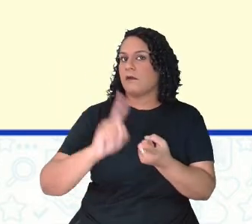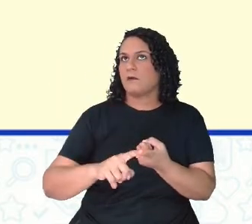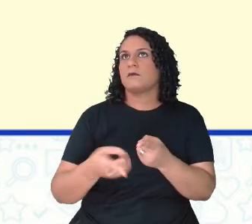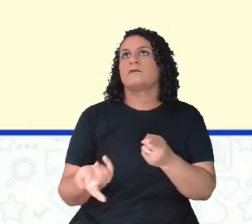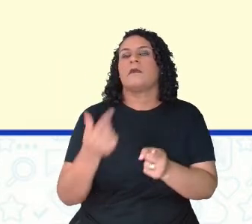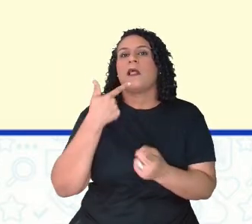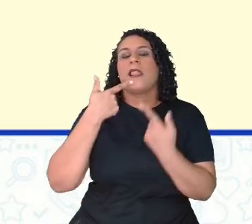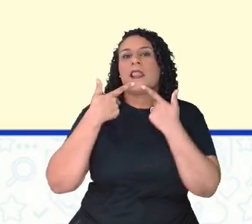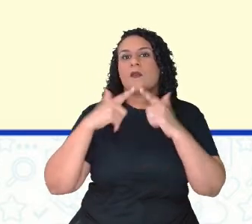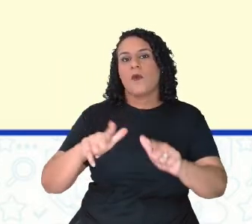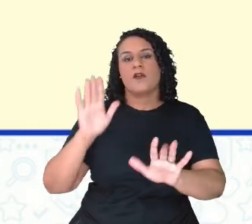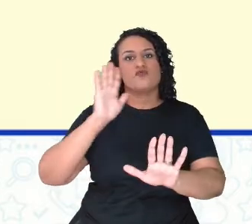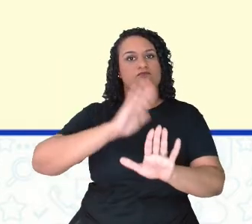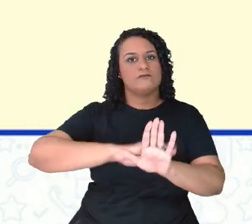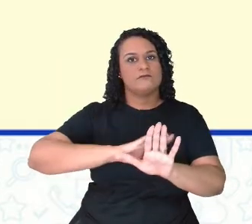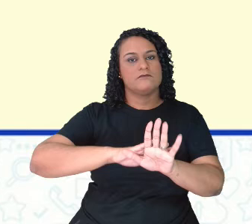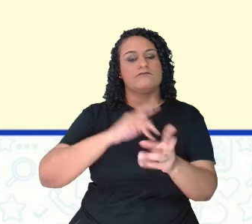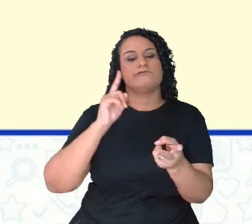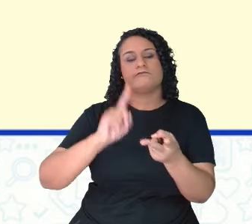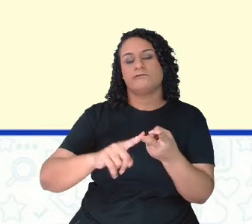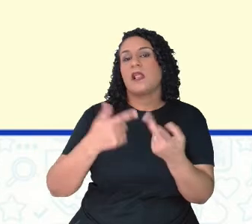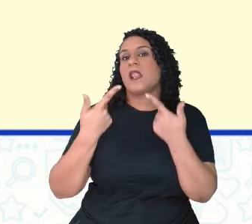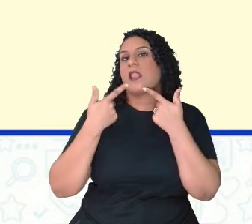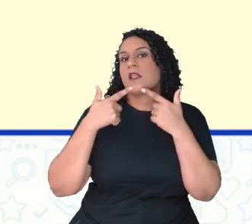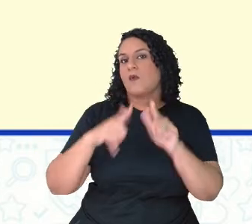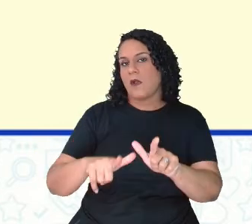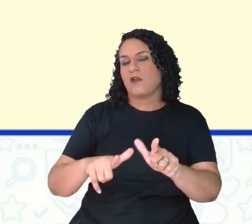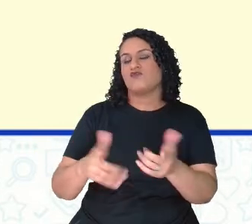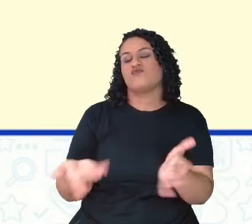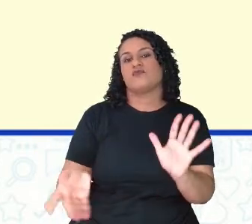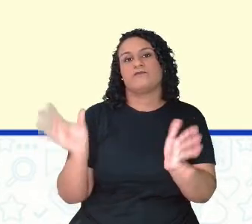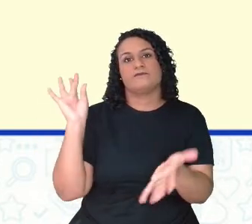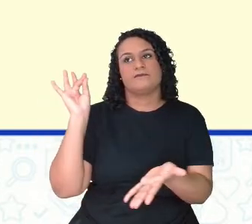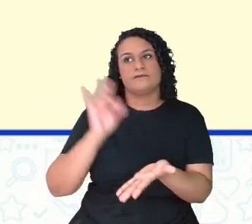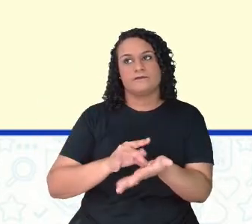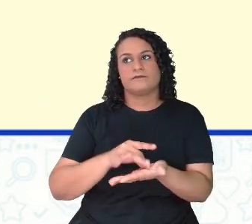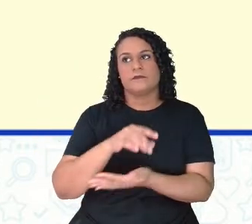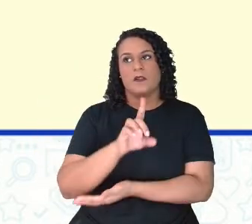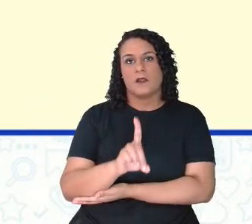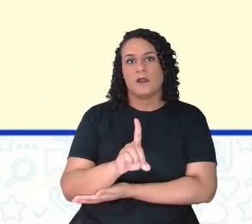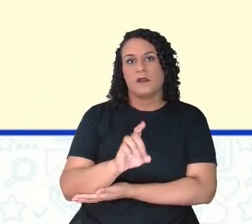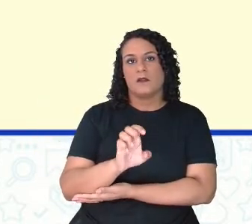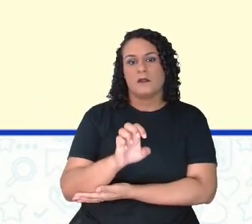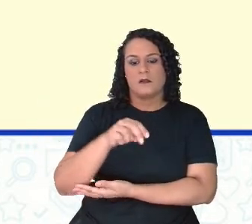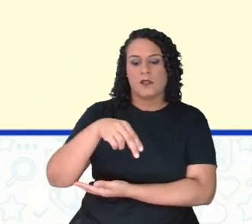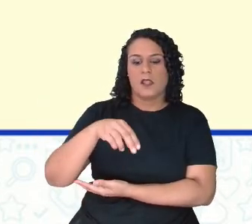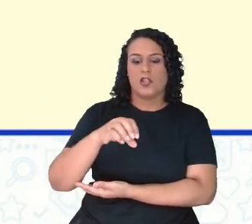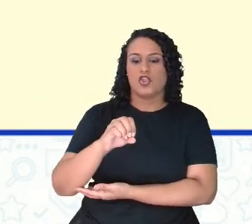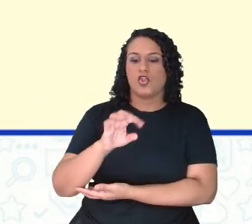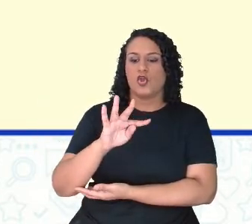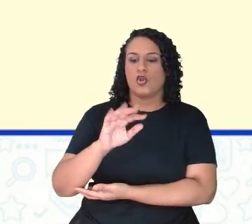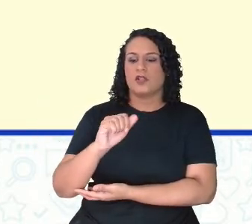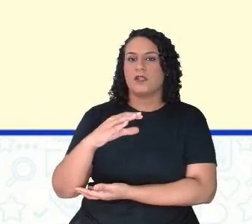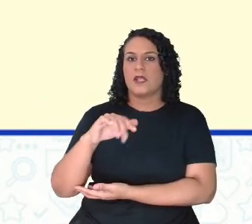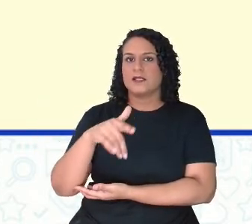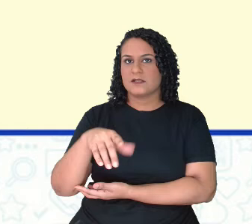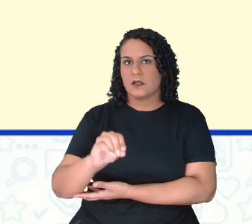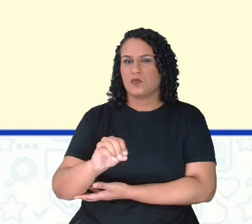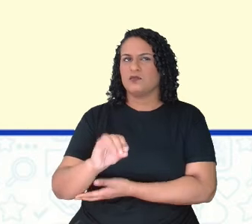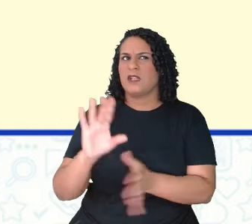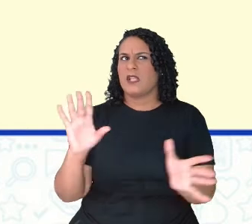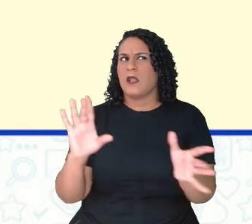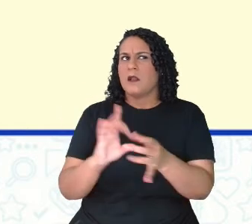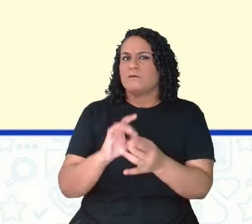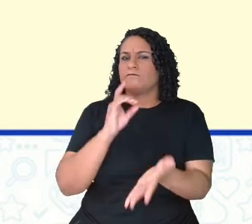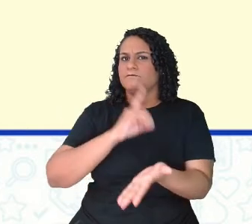figurada, linguagem real, denotação, o D aí já tem a relação, não é, com o dicionário.